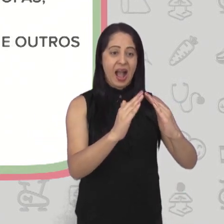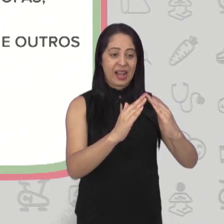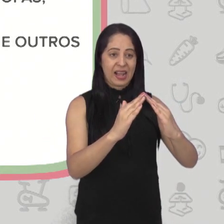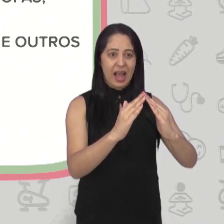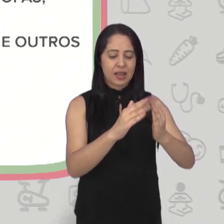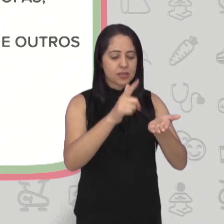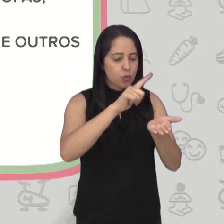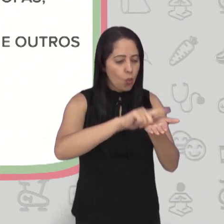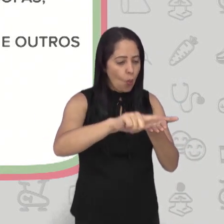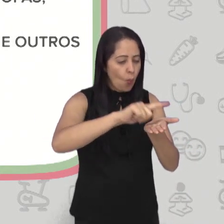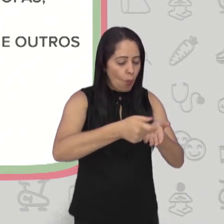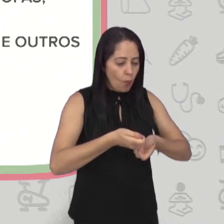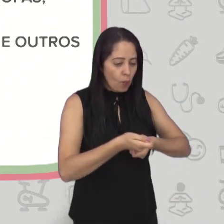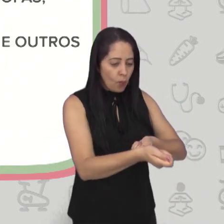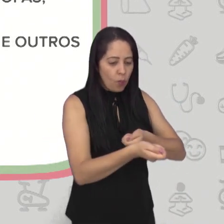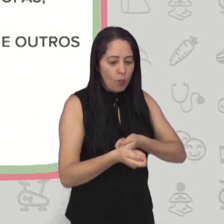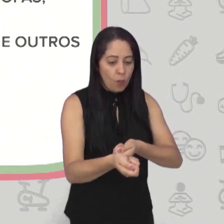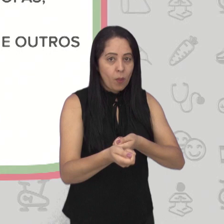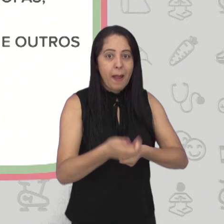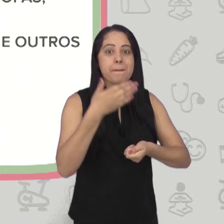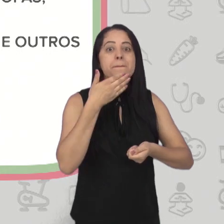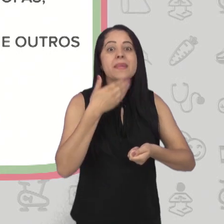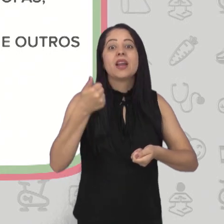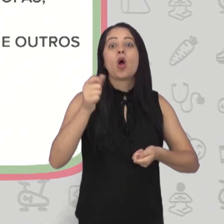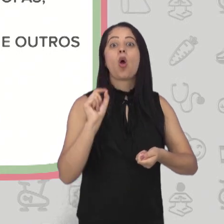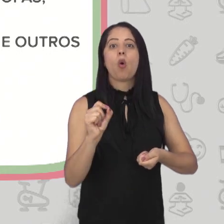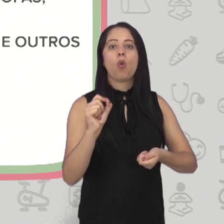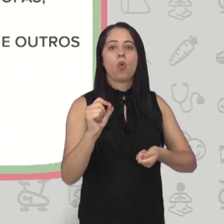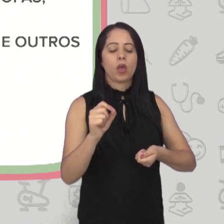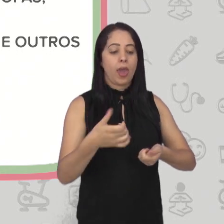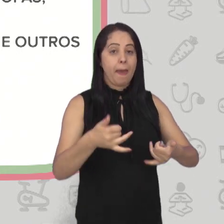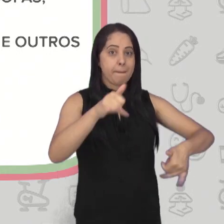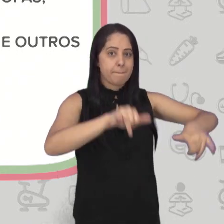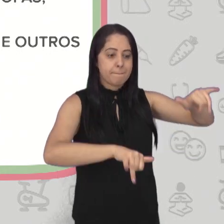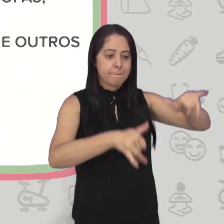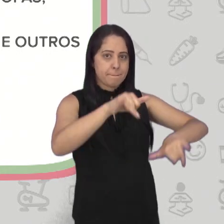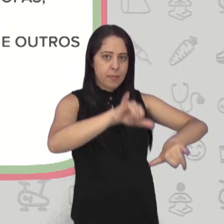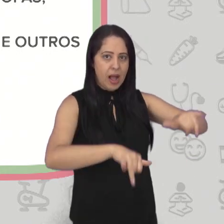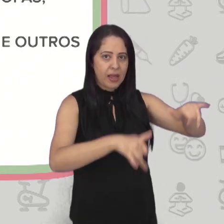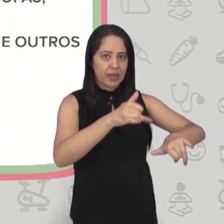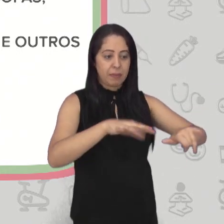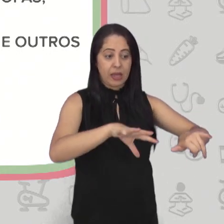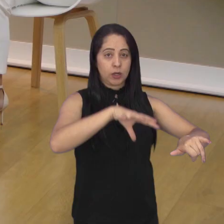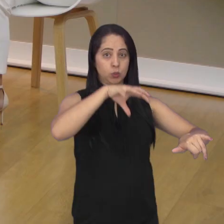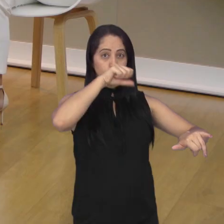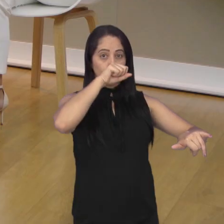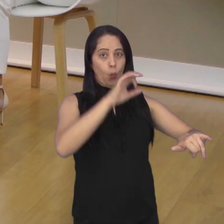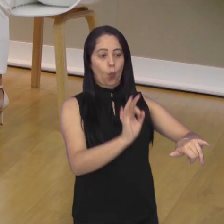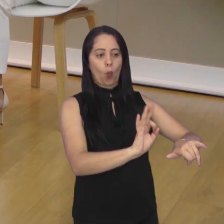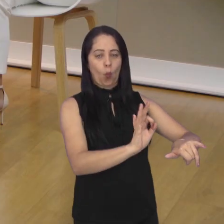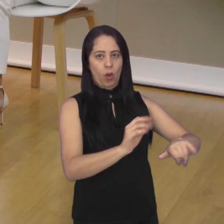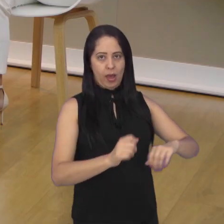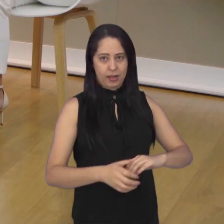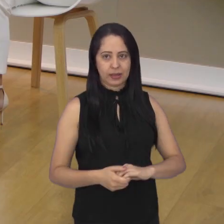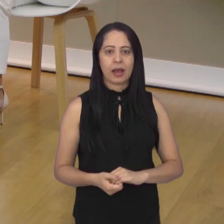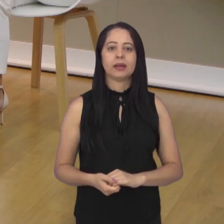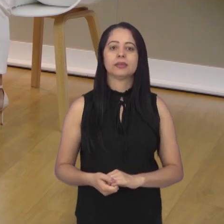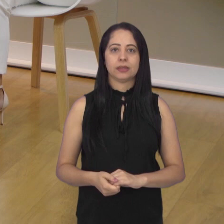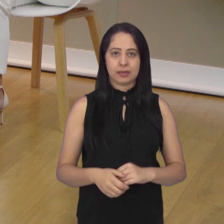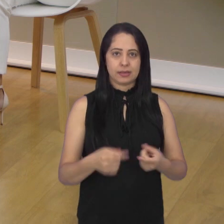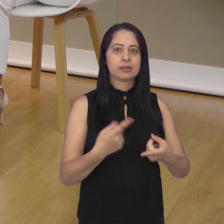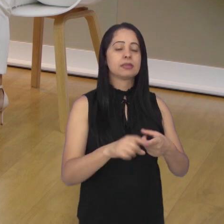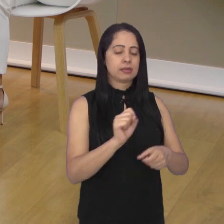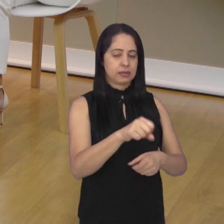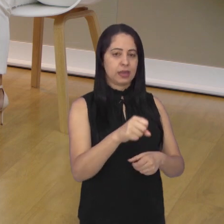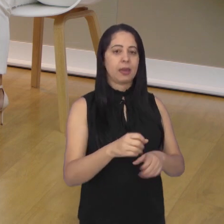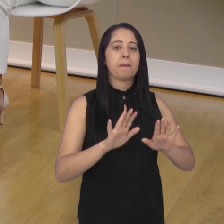pra gente, por favor, mais algumas dicas. Limpar a casa com produtos de limpeza sem cheiro. Produtos de limpeza também podem